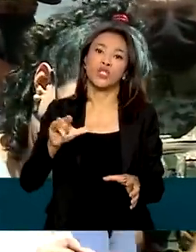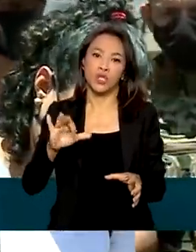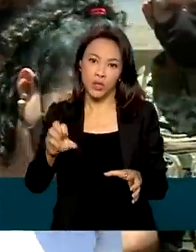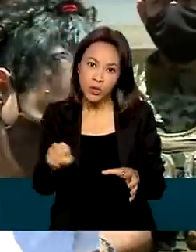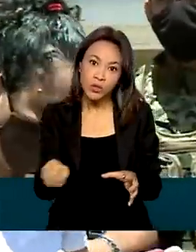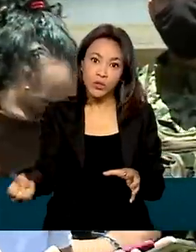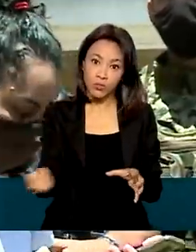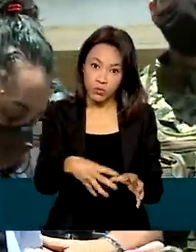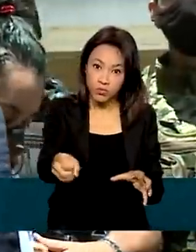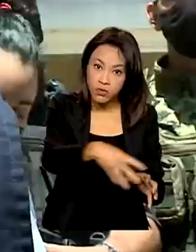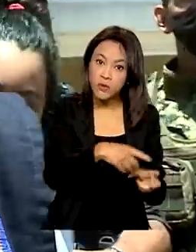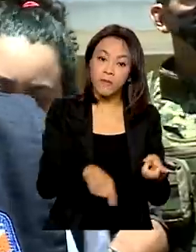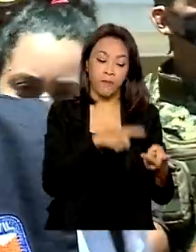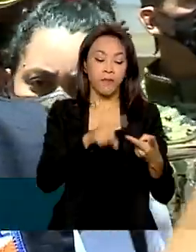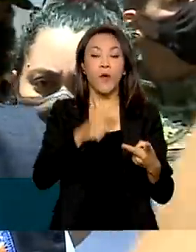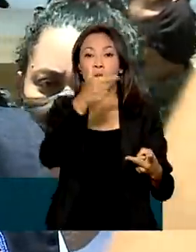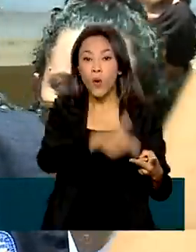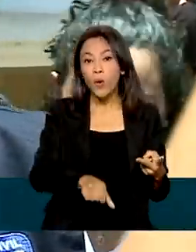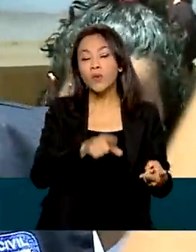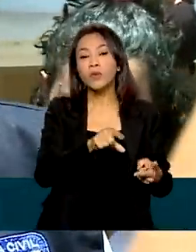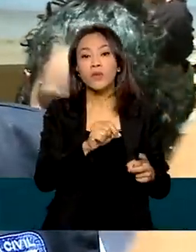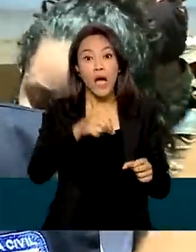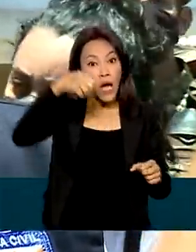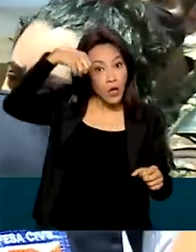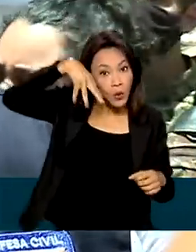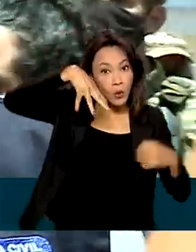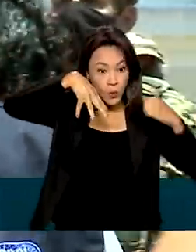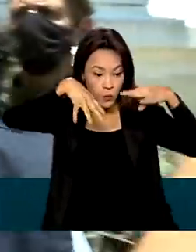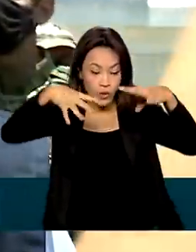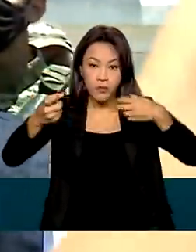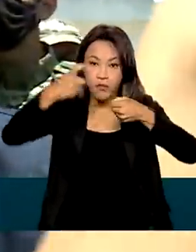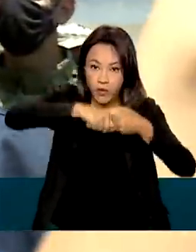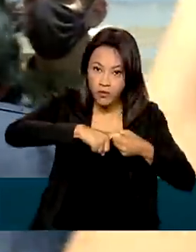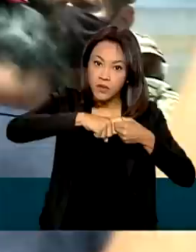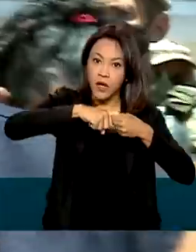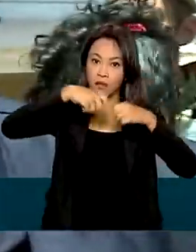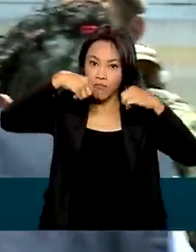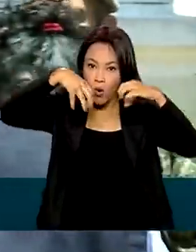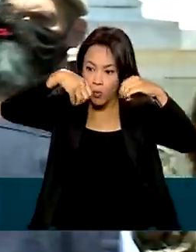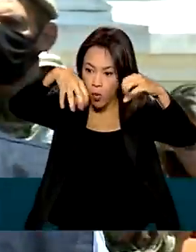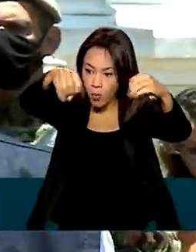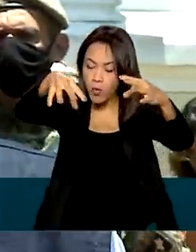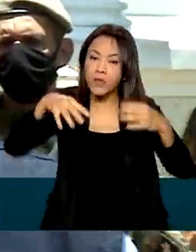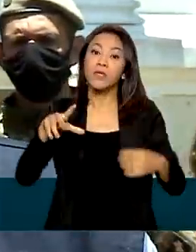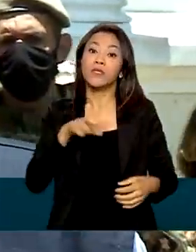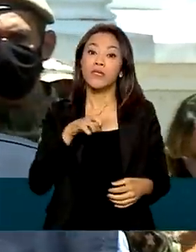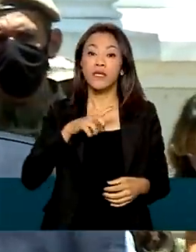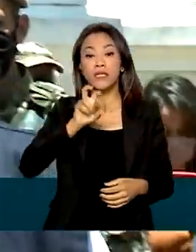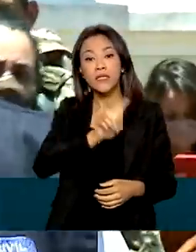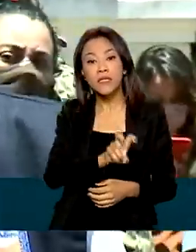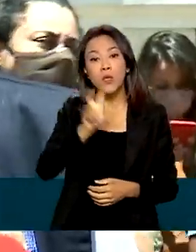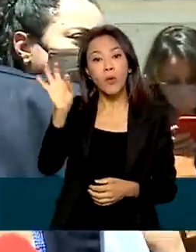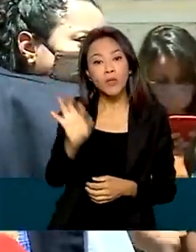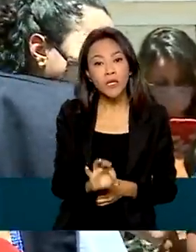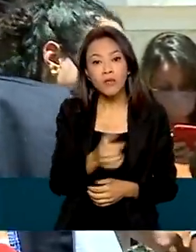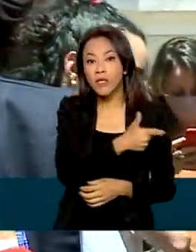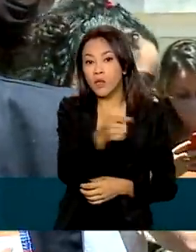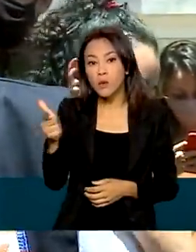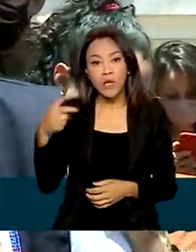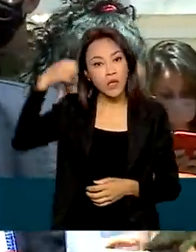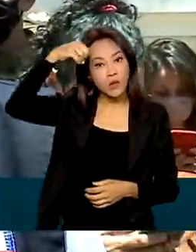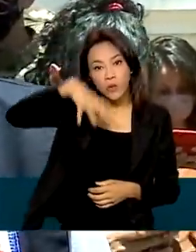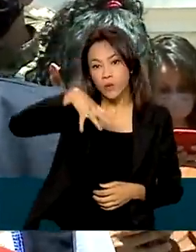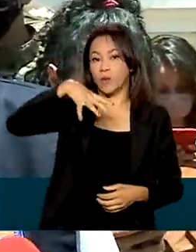a n Eu posso também está atuando para restabelecer a luz ainda tem 5.000 5 porcento da população sem